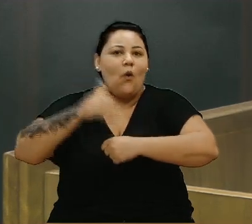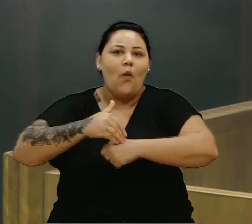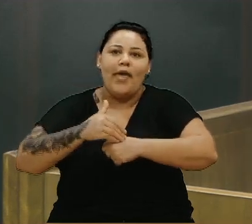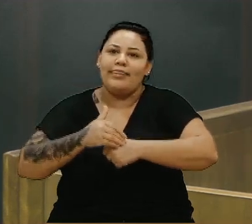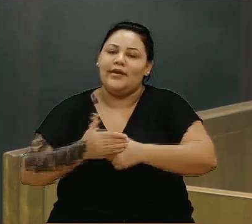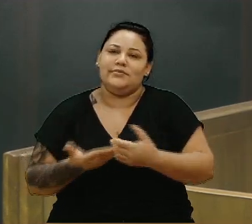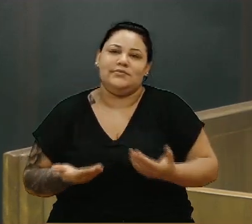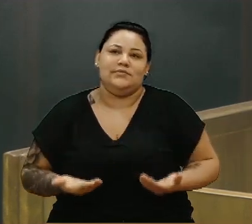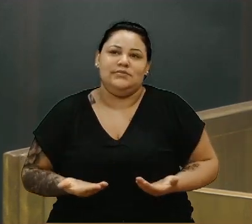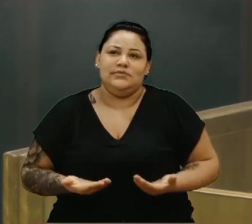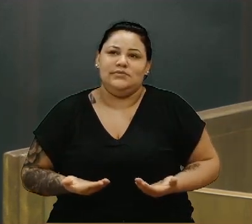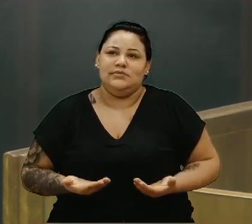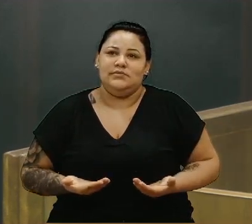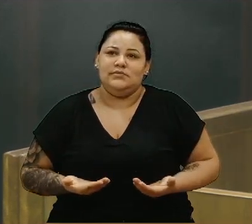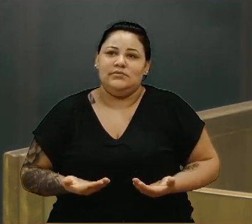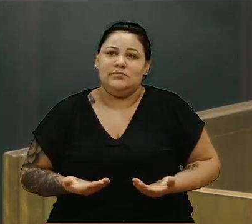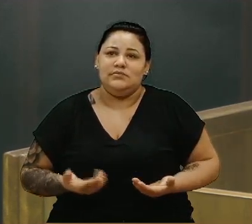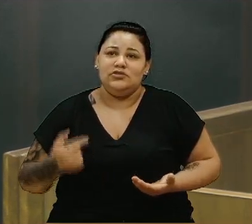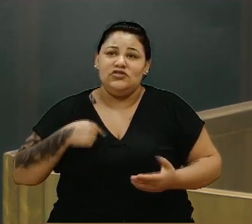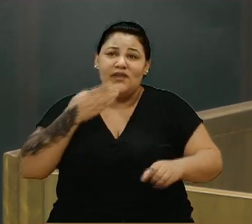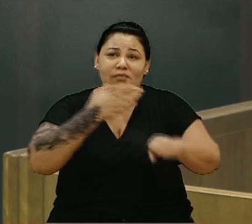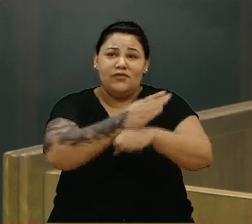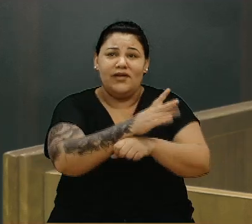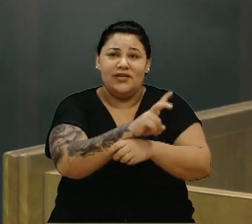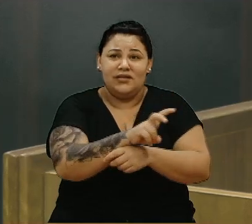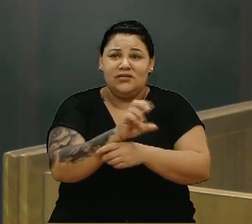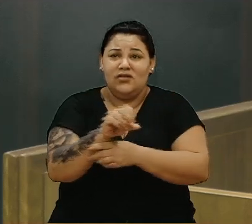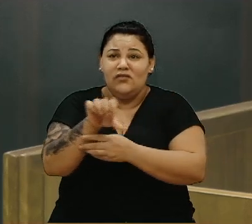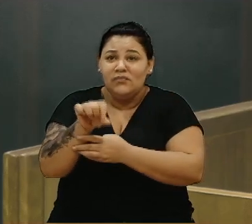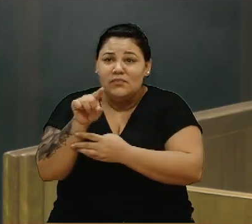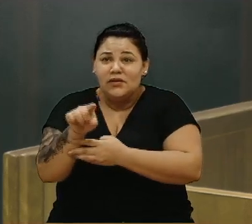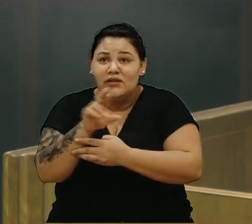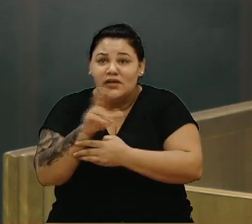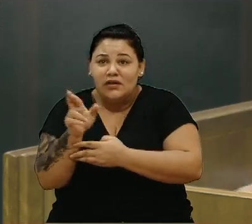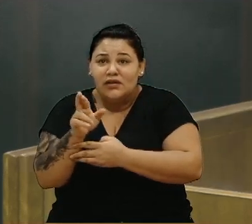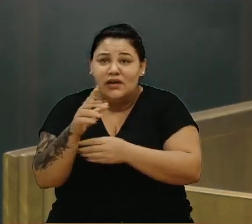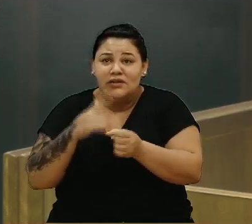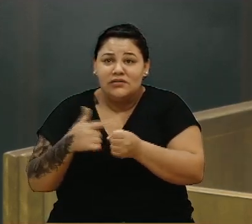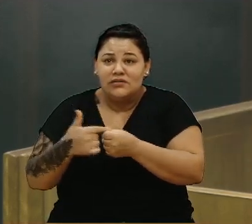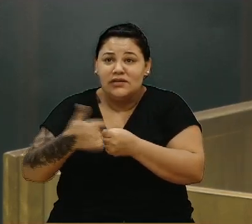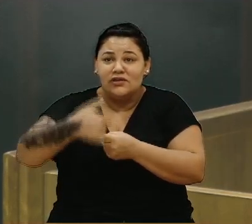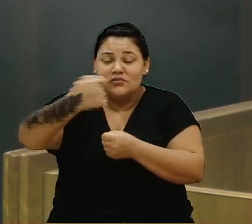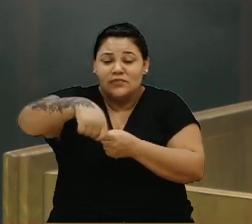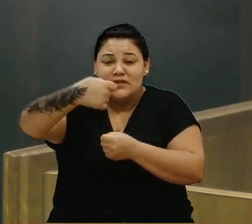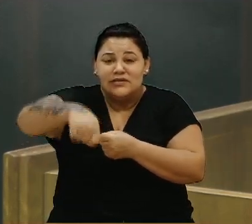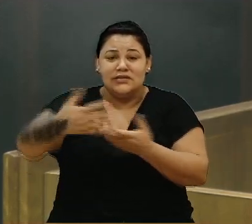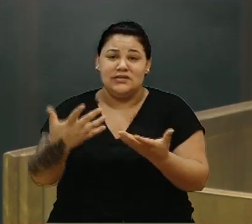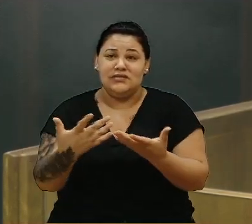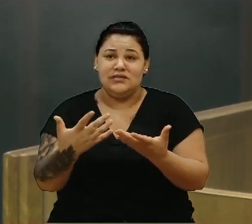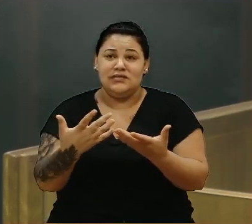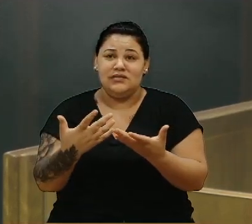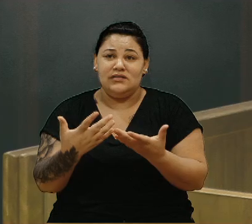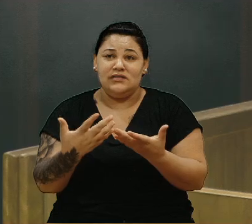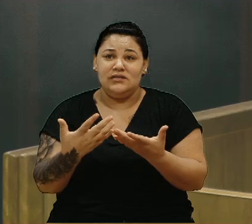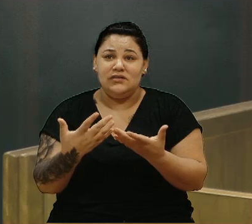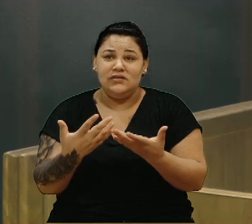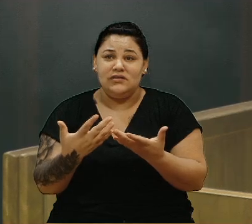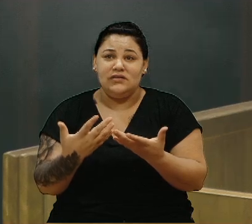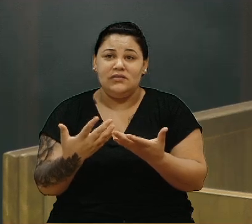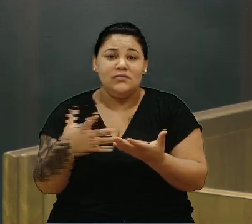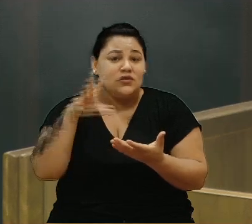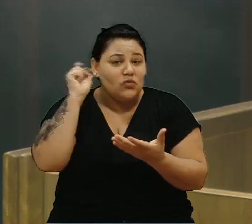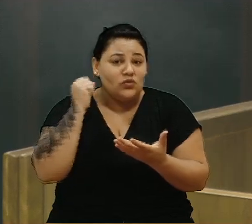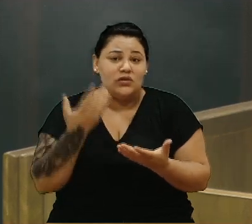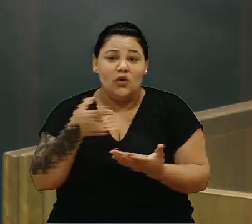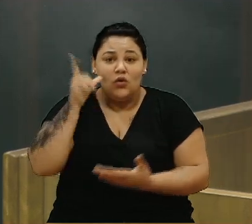Então a gente vem aqui e vai aprovar 509 mil reais, quando a cidade está precisando. Senhores, me escutem,